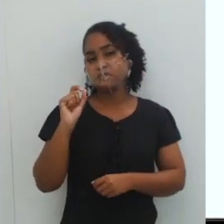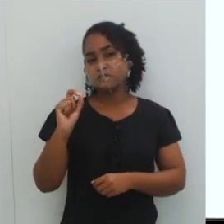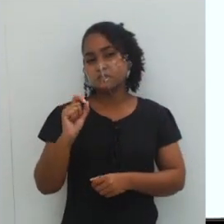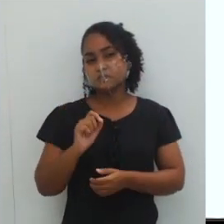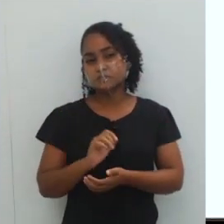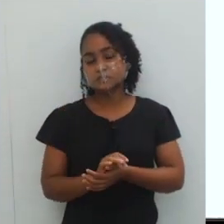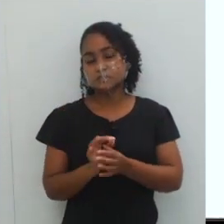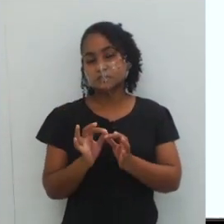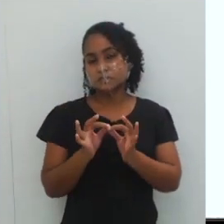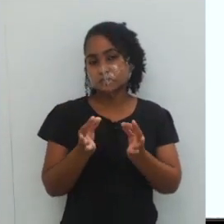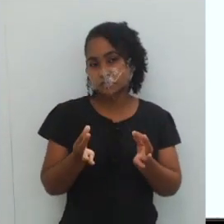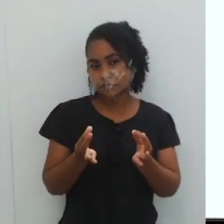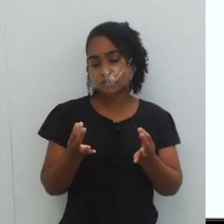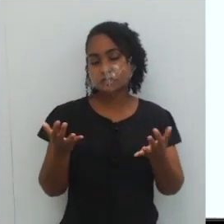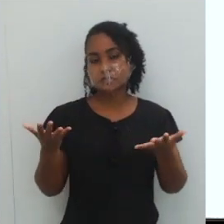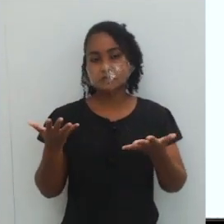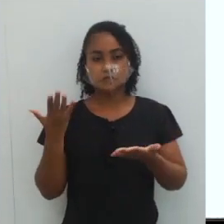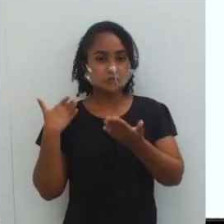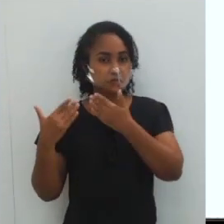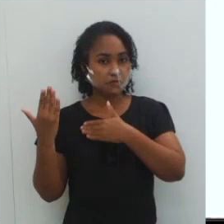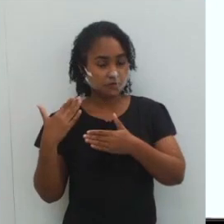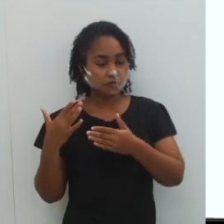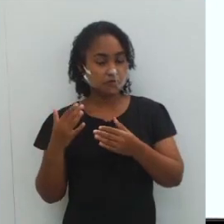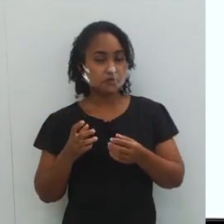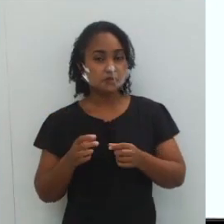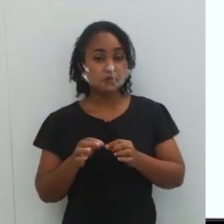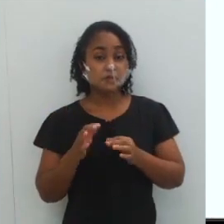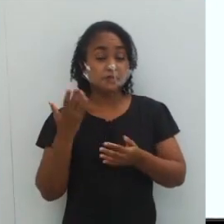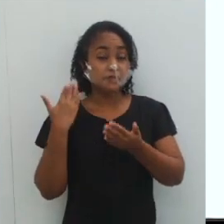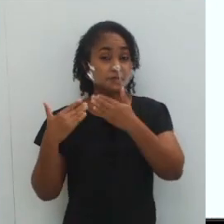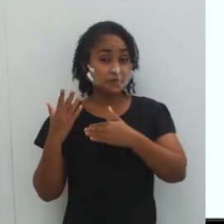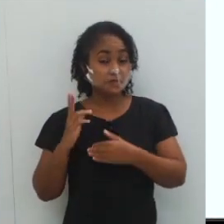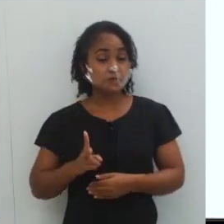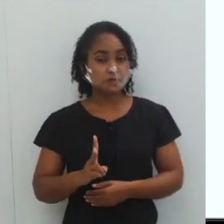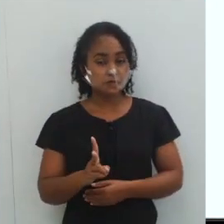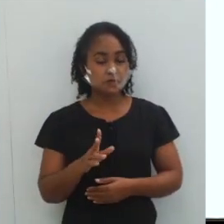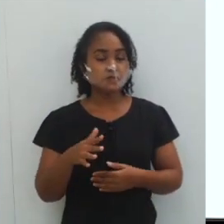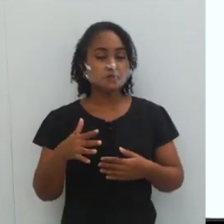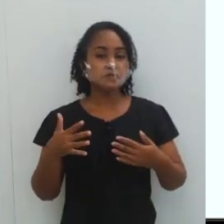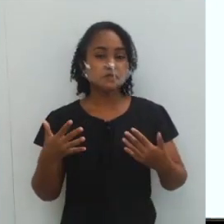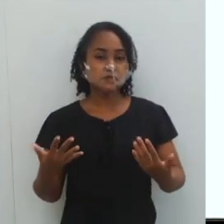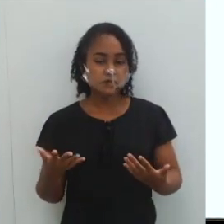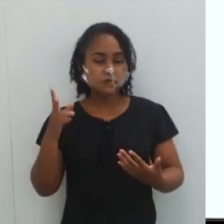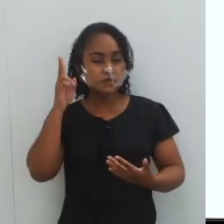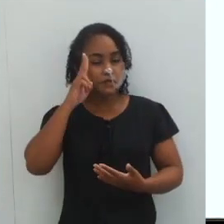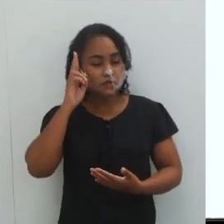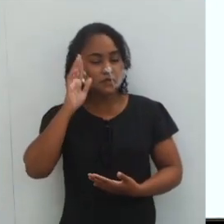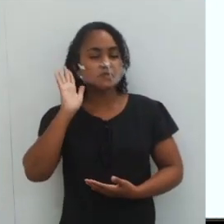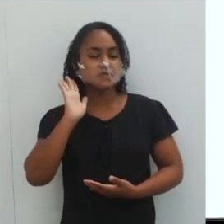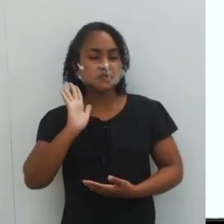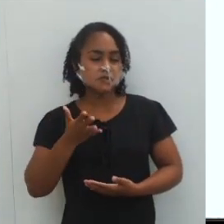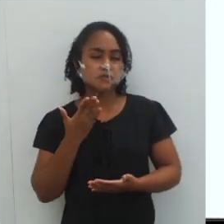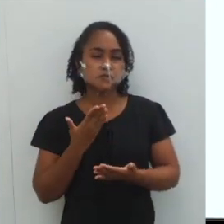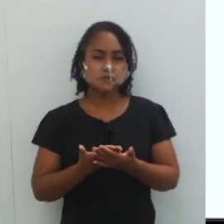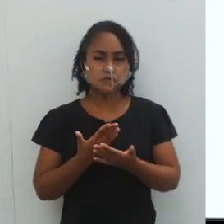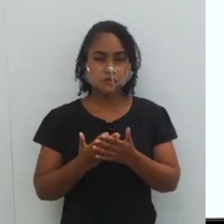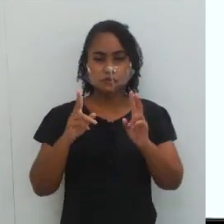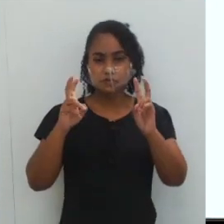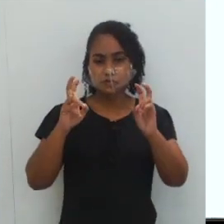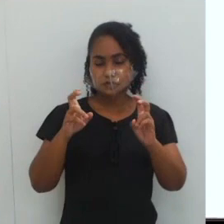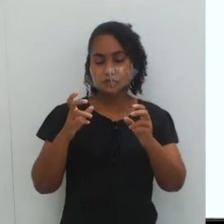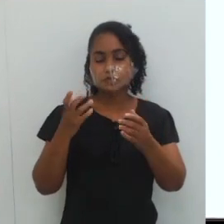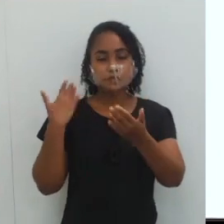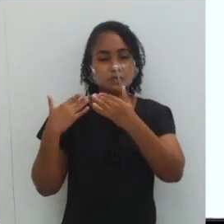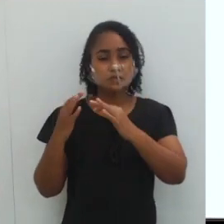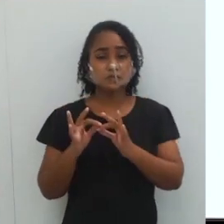conteúdo será Simple Past e Past Continuous. Lembrando que nós já tivemos uma aula